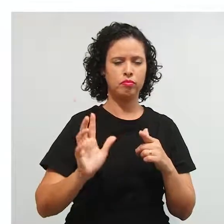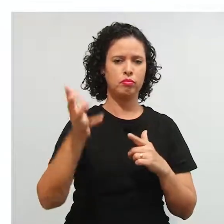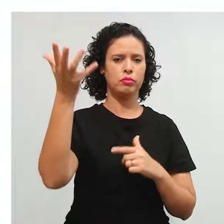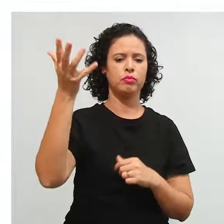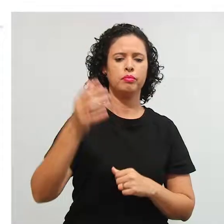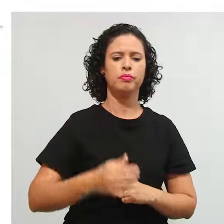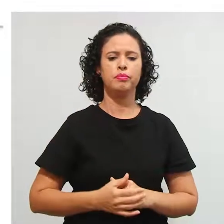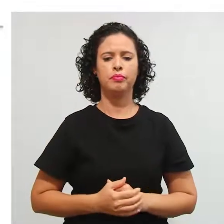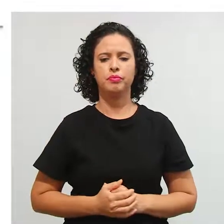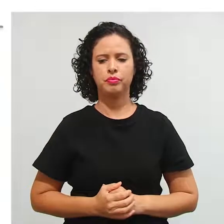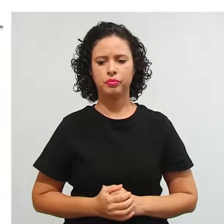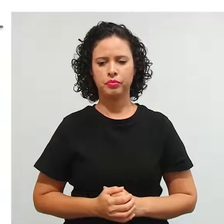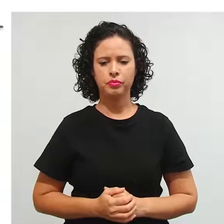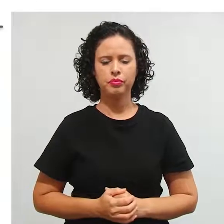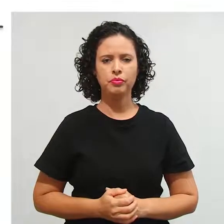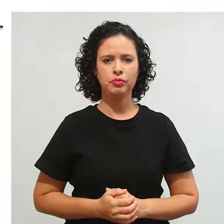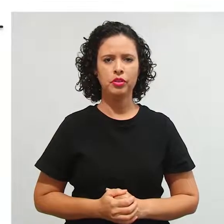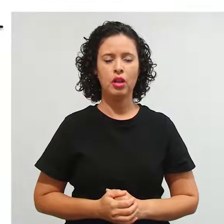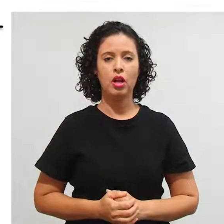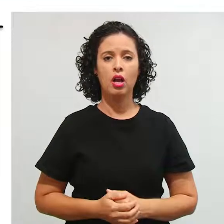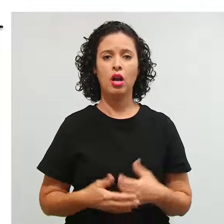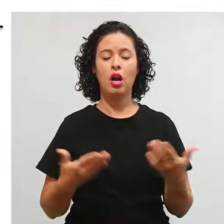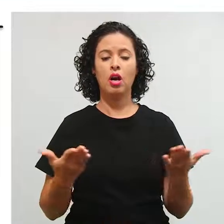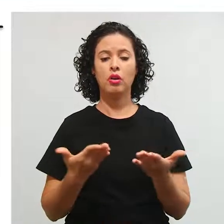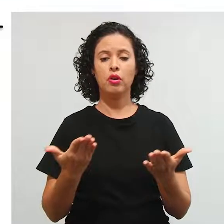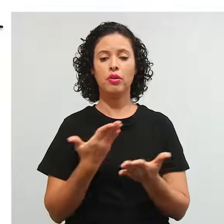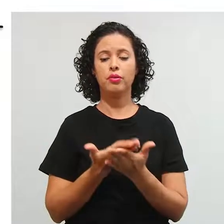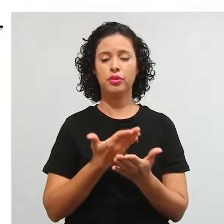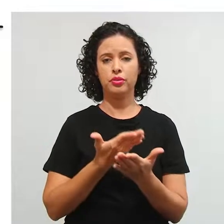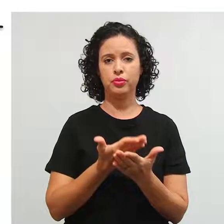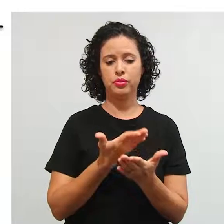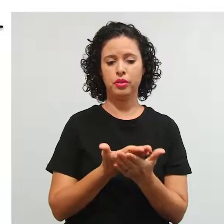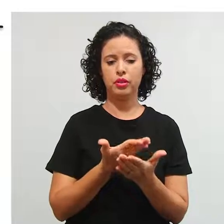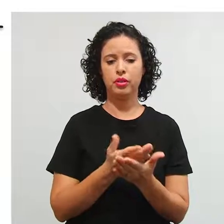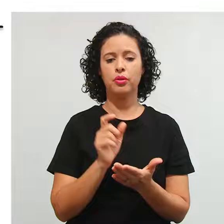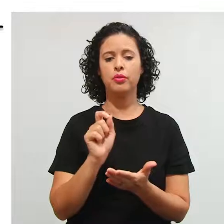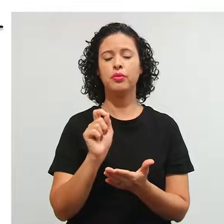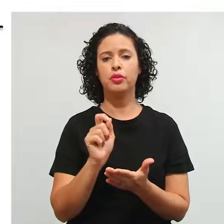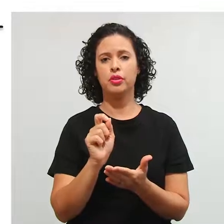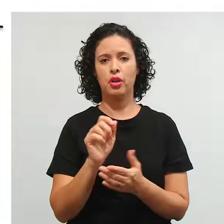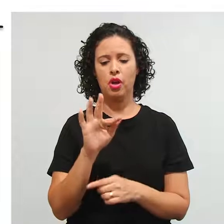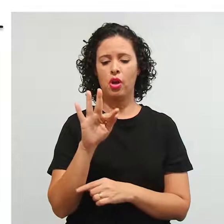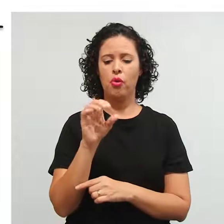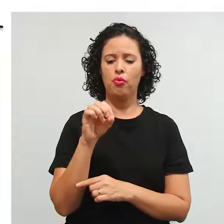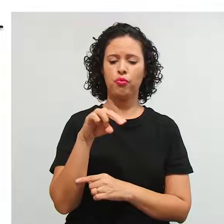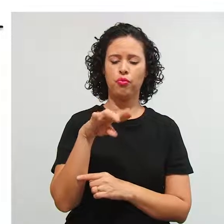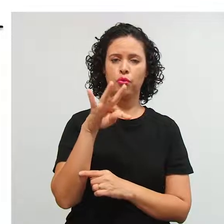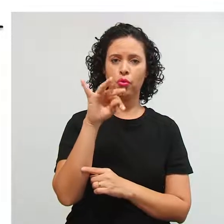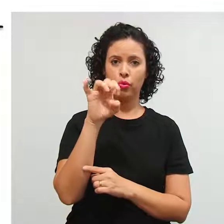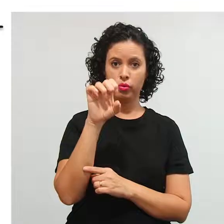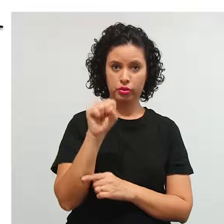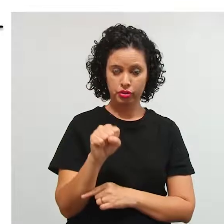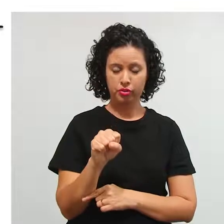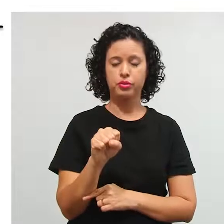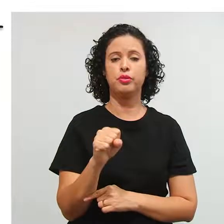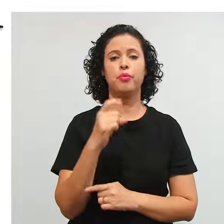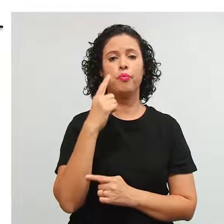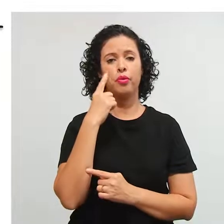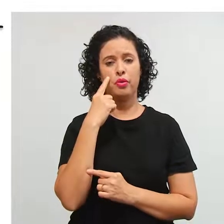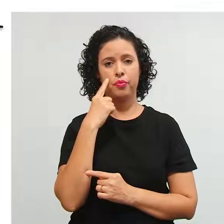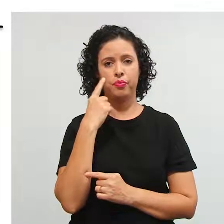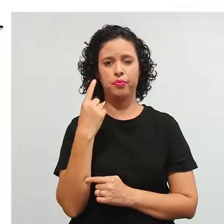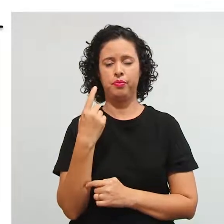emergencial. Bom, agora vamos estudar um pouquinho sobre as fontes. Então, a gente viu que